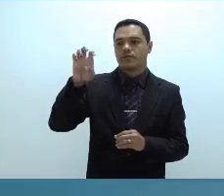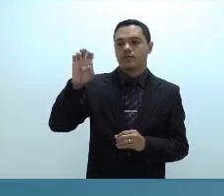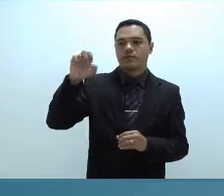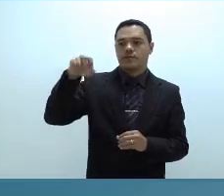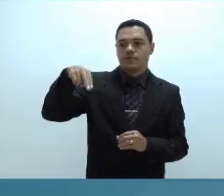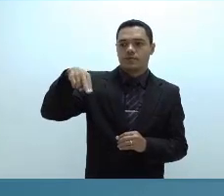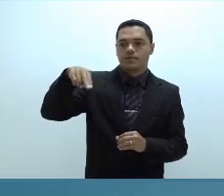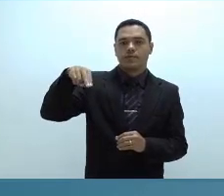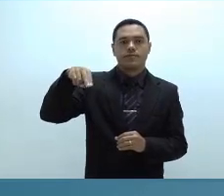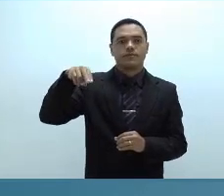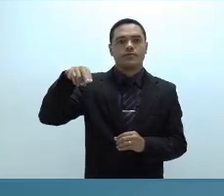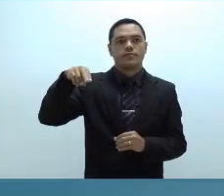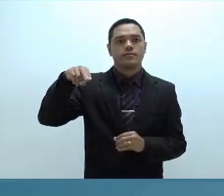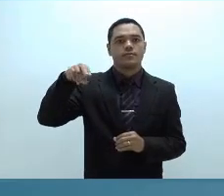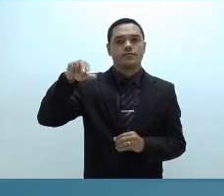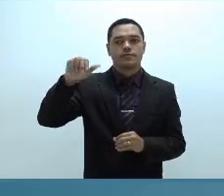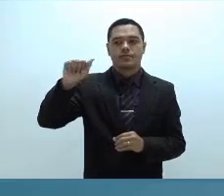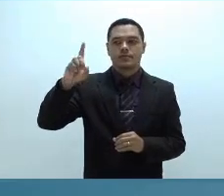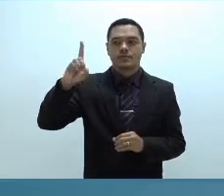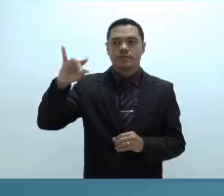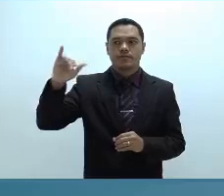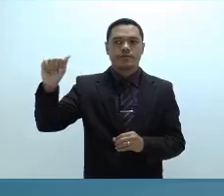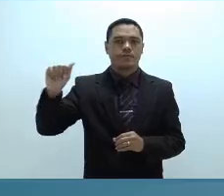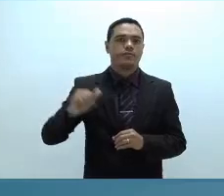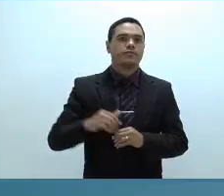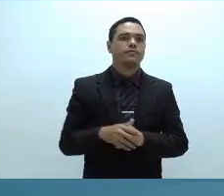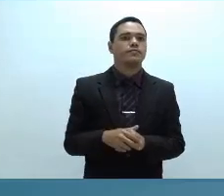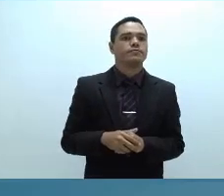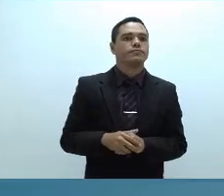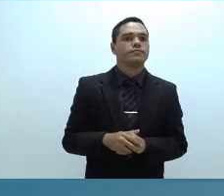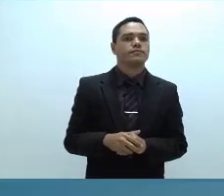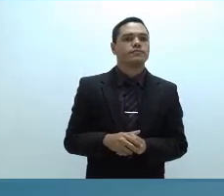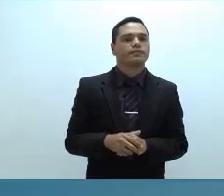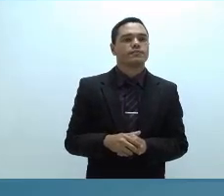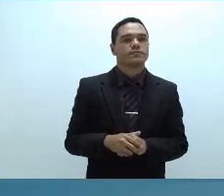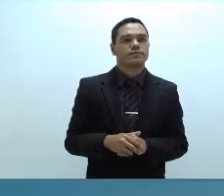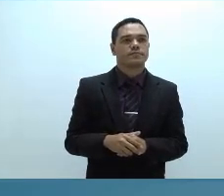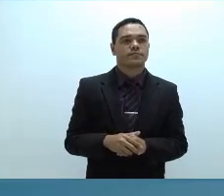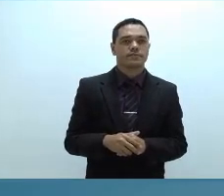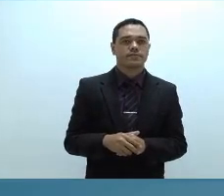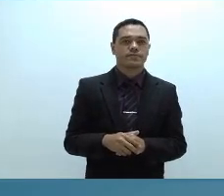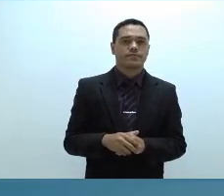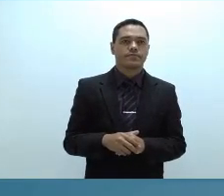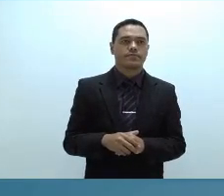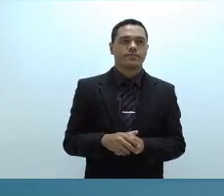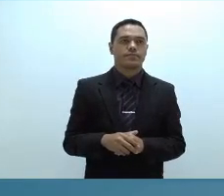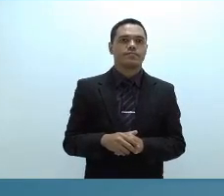E foi um voto proferido, inclusive, pela senadora Deise Pereira de Moura.